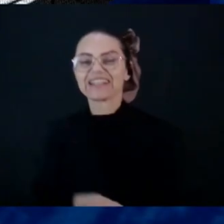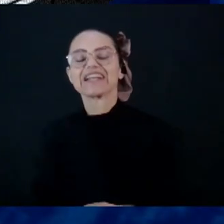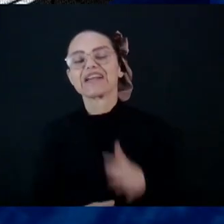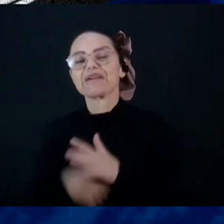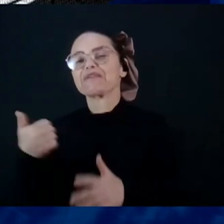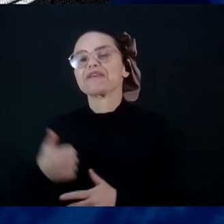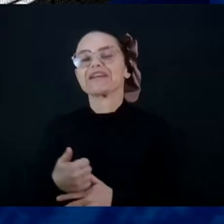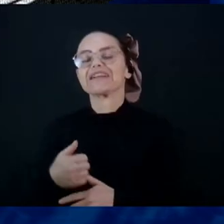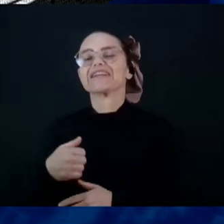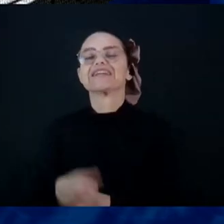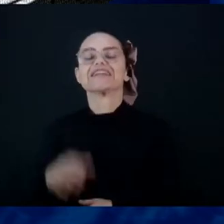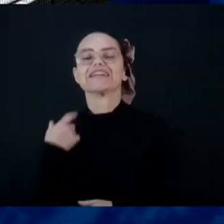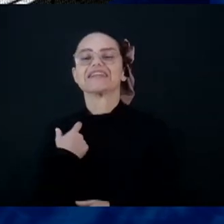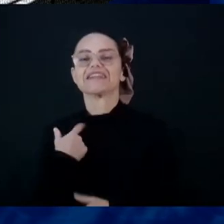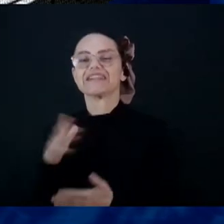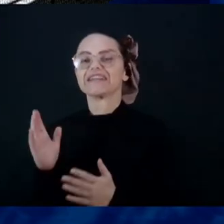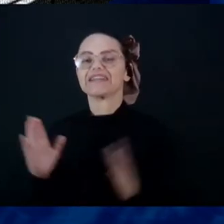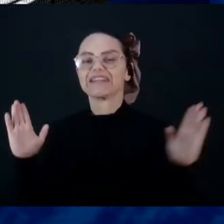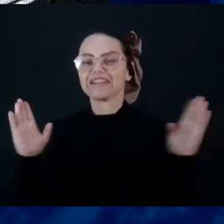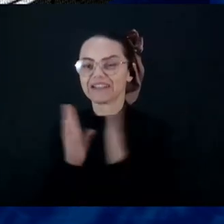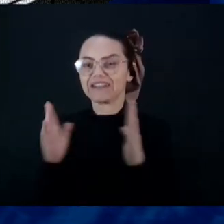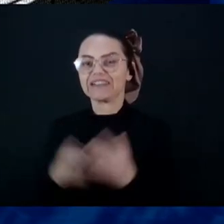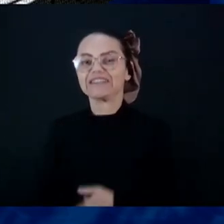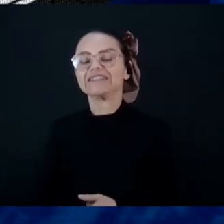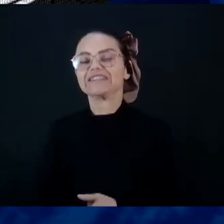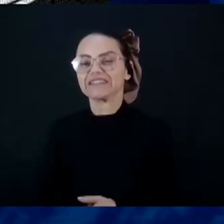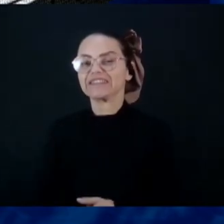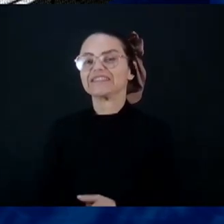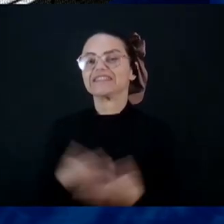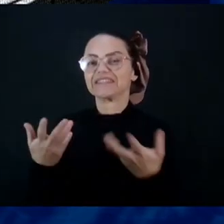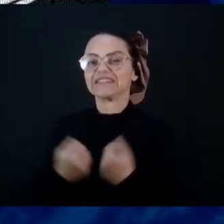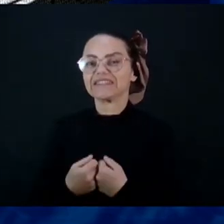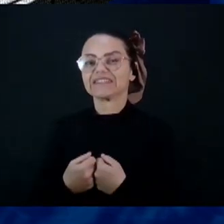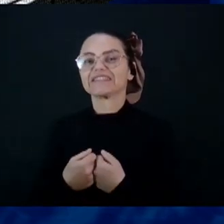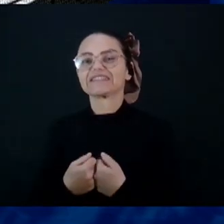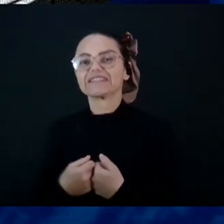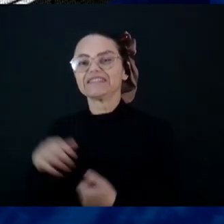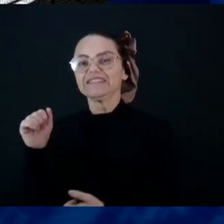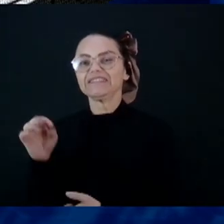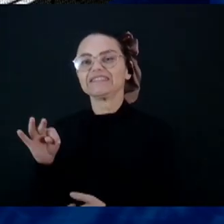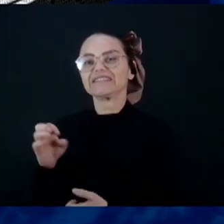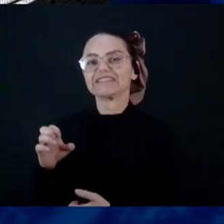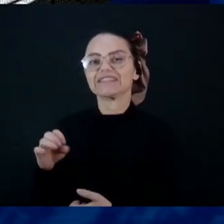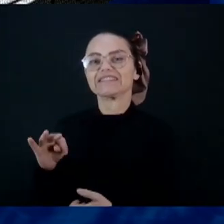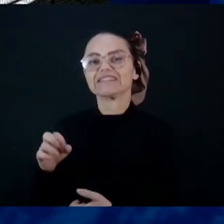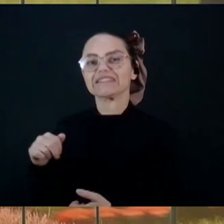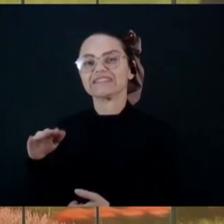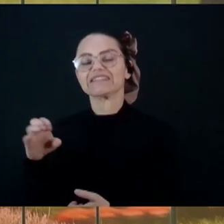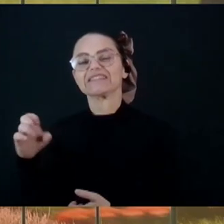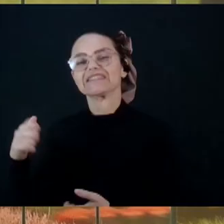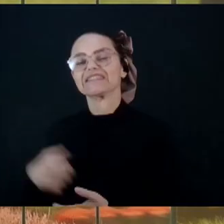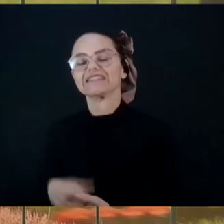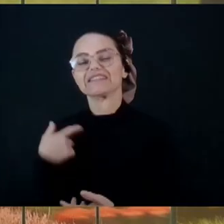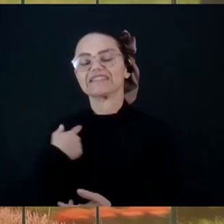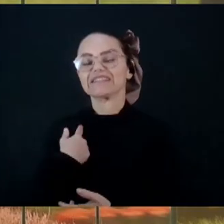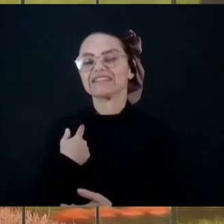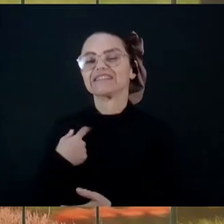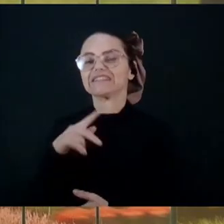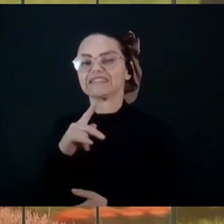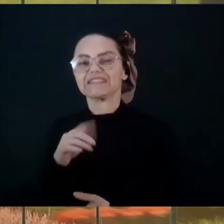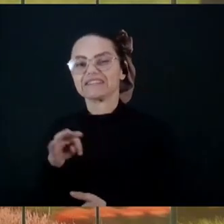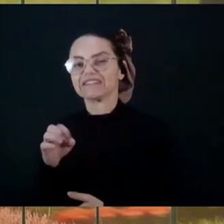vê o confronto aí na sua tela. A Macaca recebe o Atlético no Moisés Lucarelli. A Ponte na última